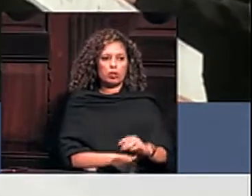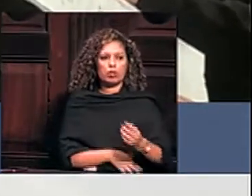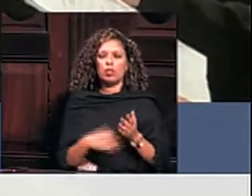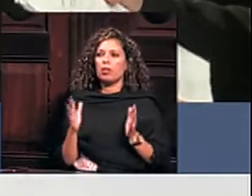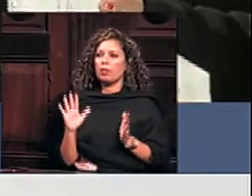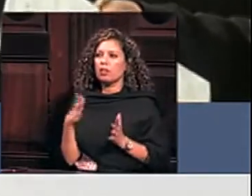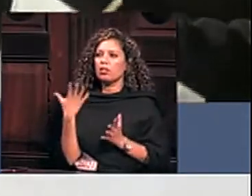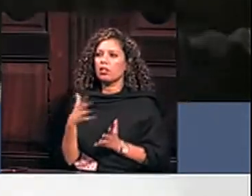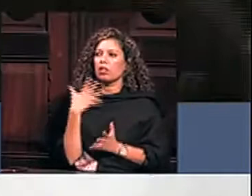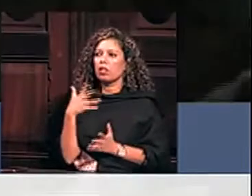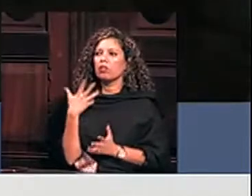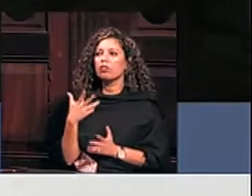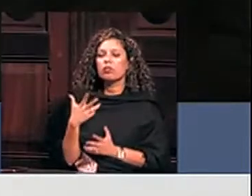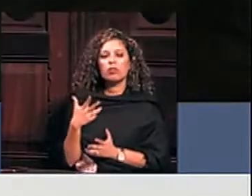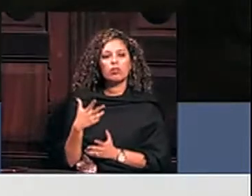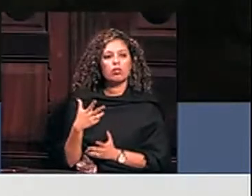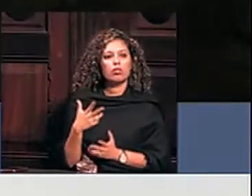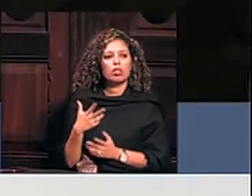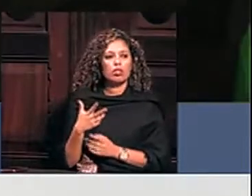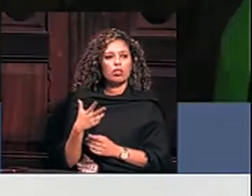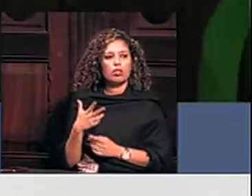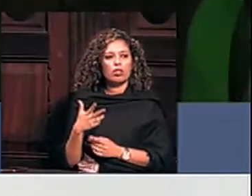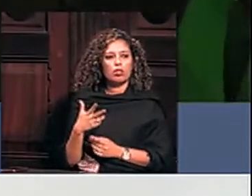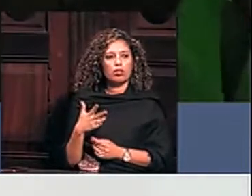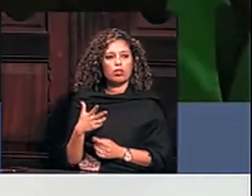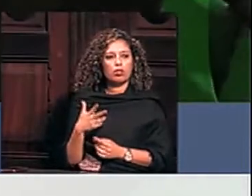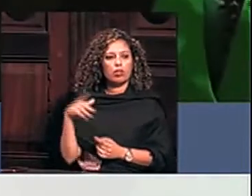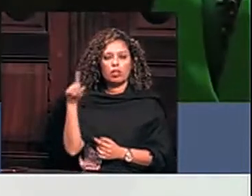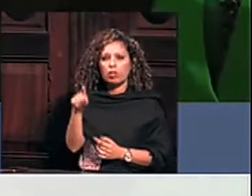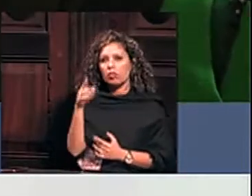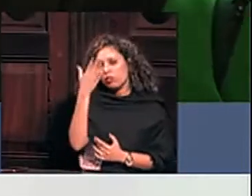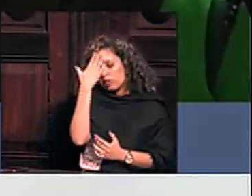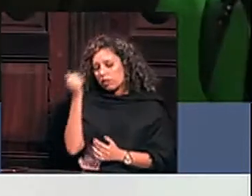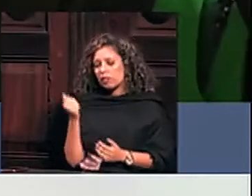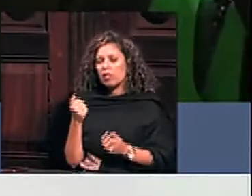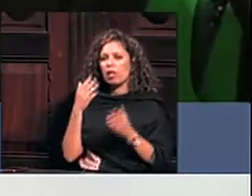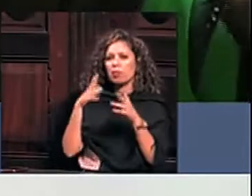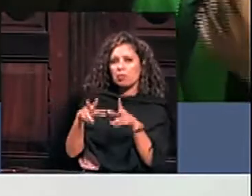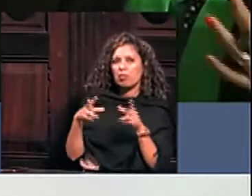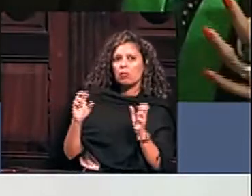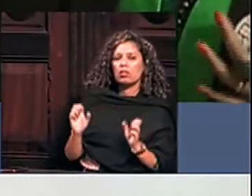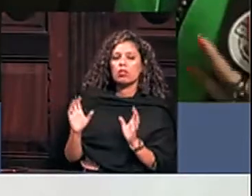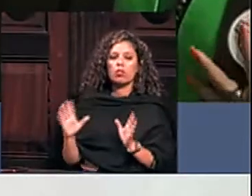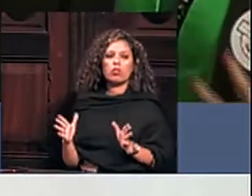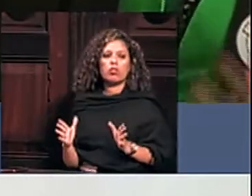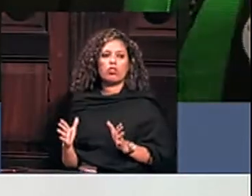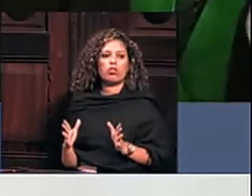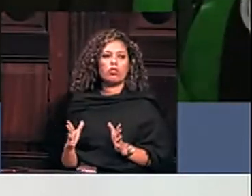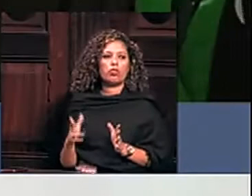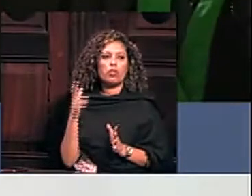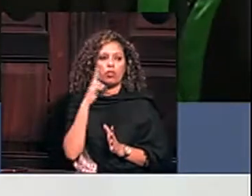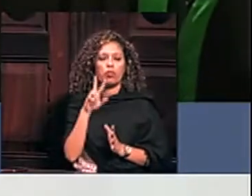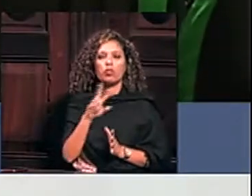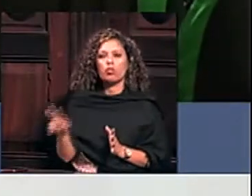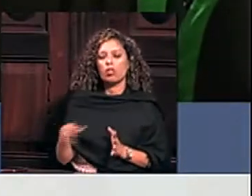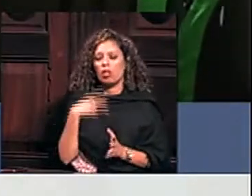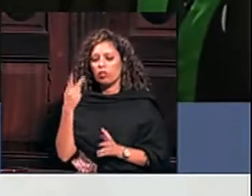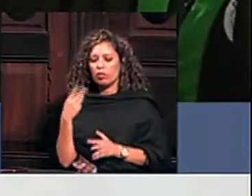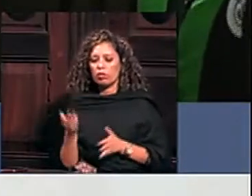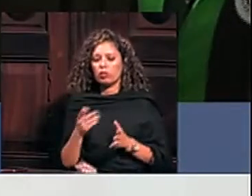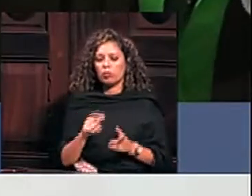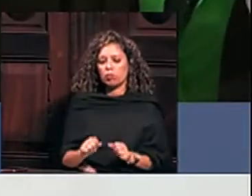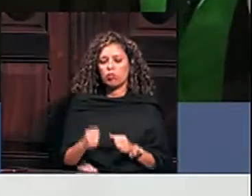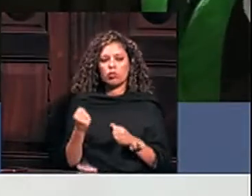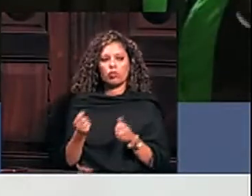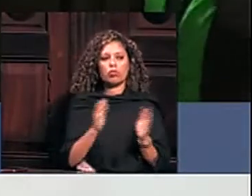senhor é ditador, autoritário, porque Vossa Excelência acompanhou e tentou colocar ordem num